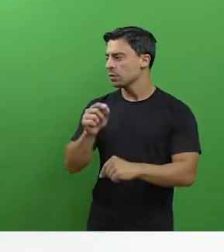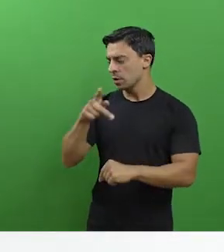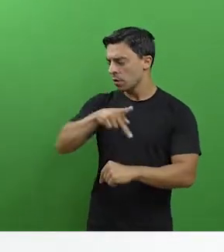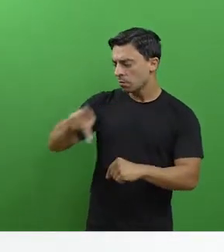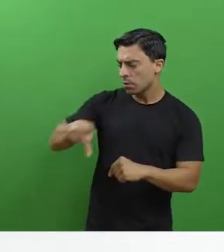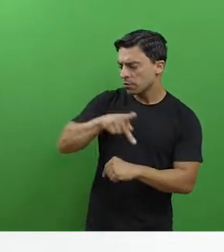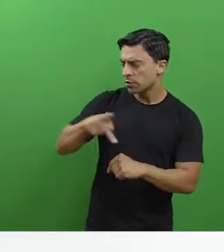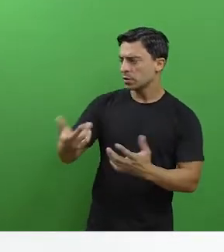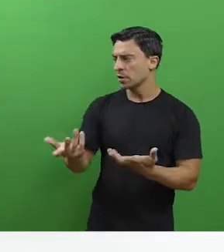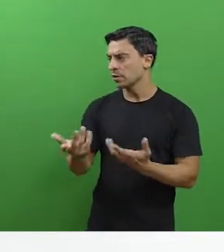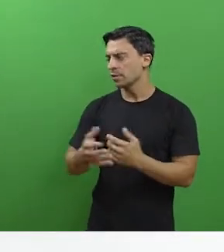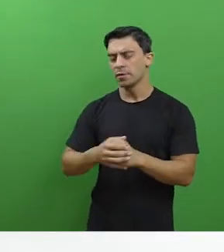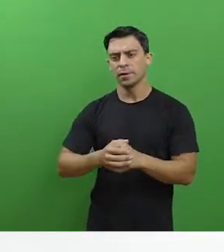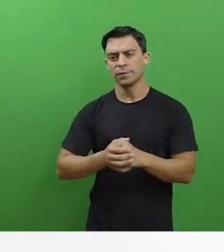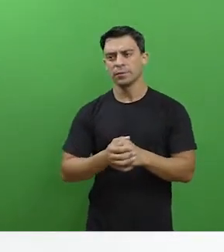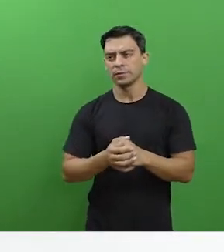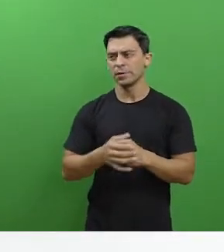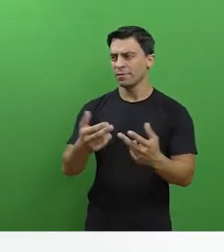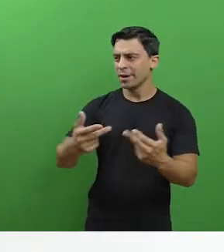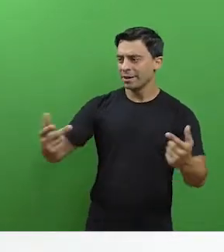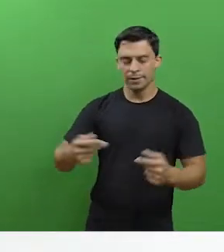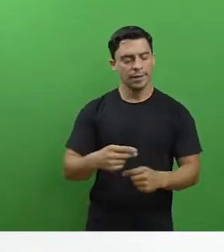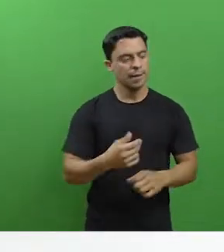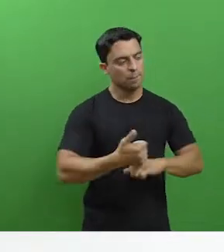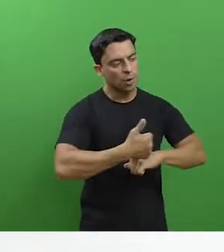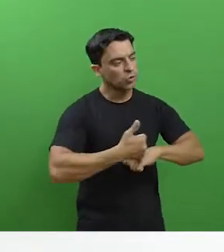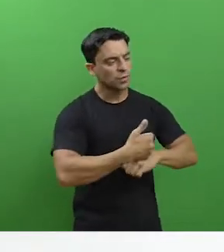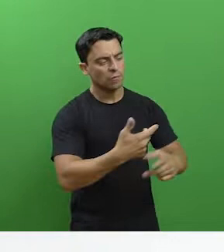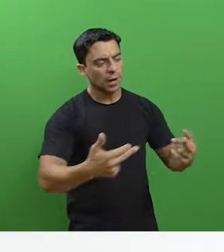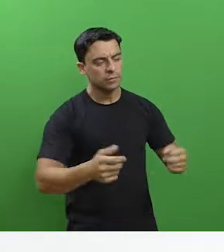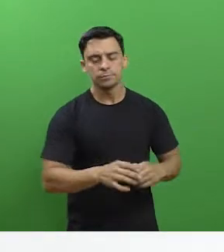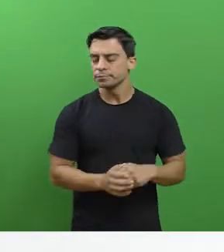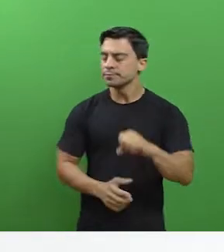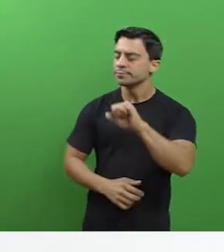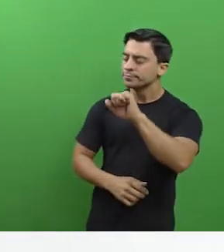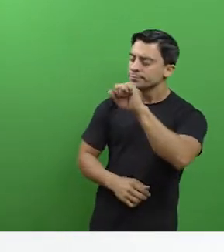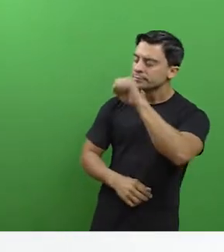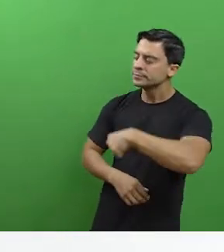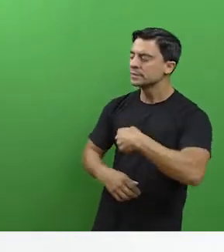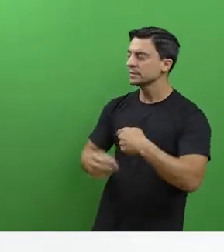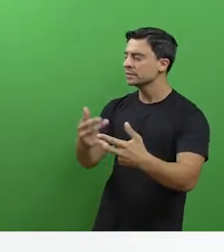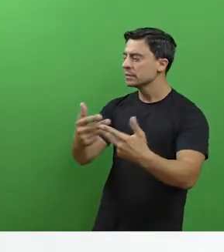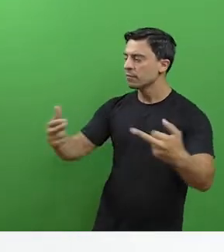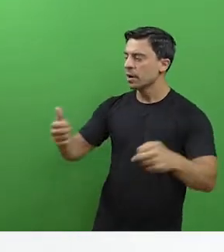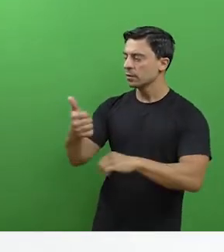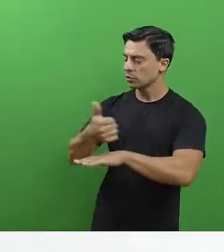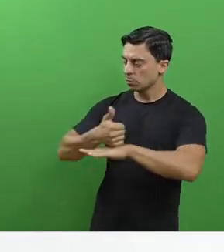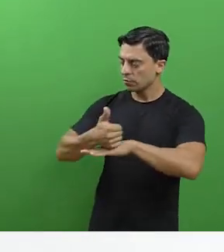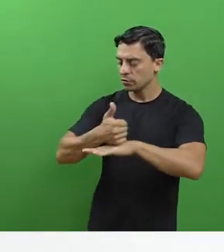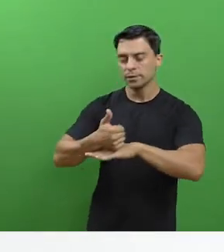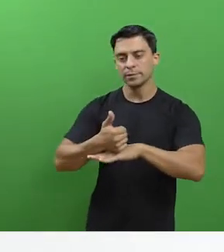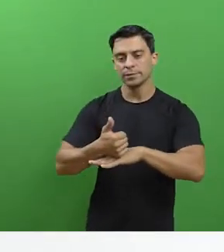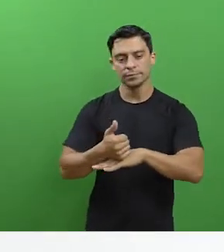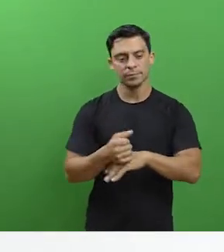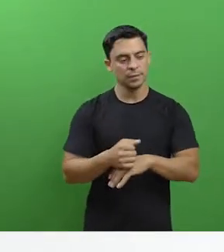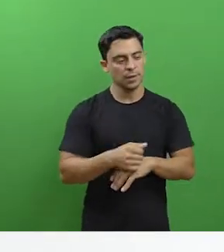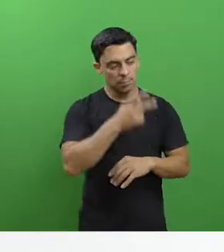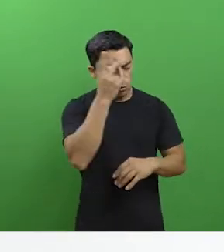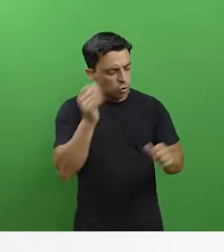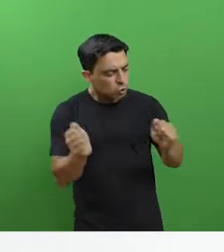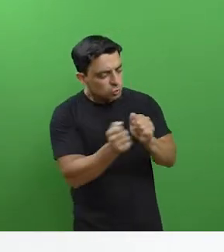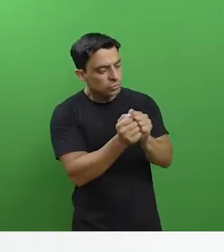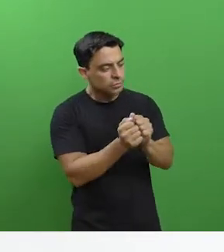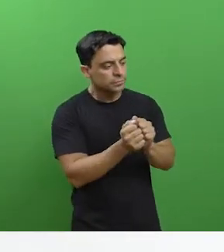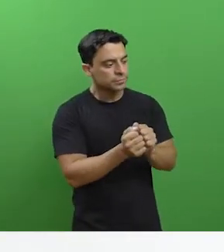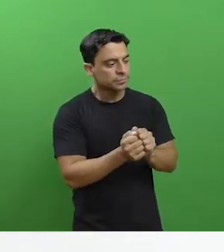pessoas médicos, Profissionais. Isso, realmente, todos os profissionais saberem um pouco dessa língua, Engajados, né? para poderem